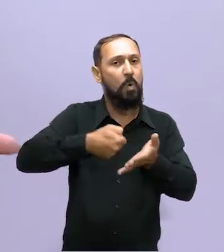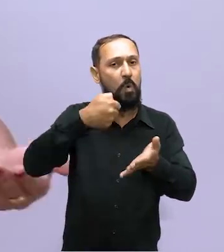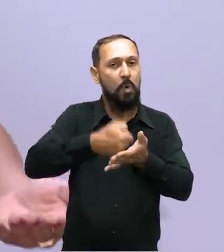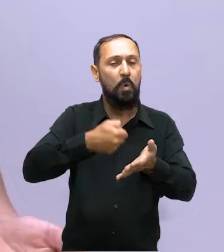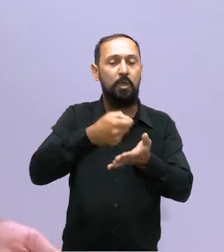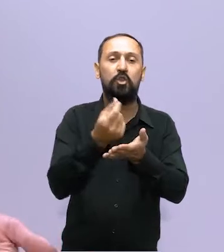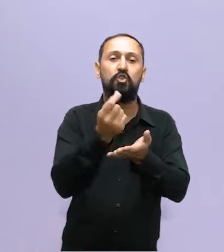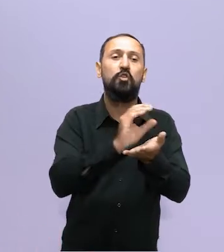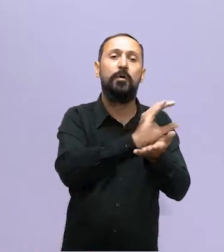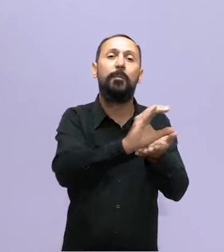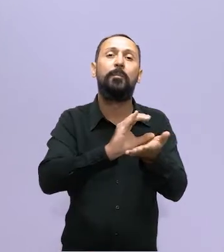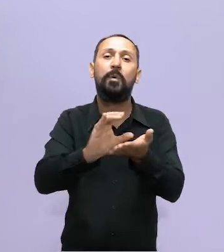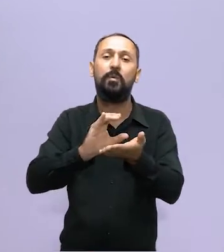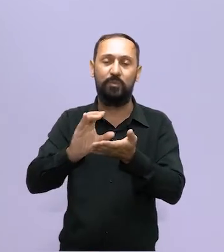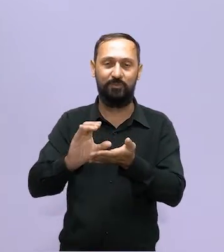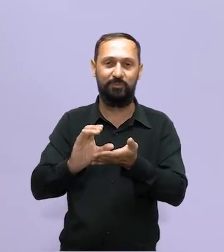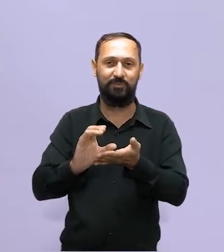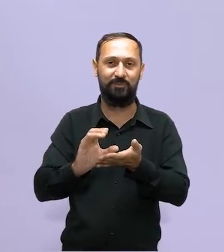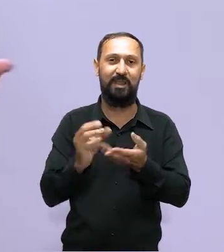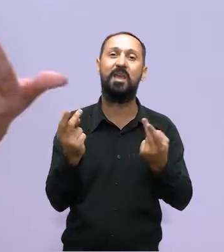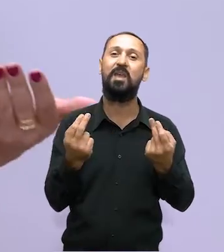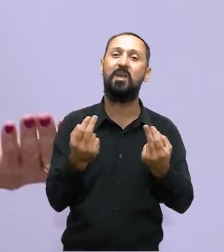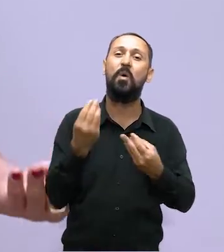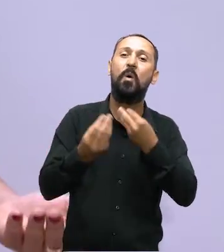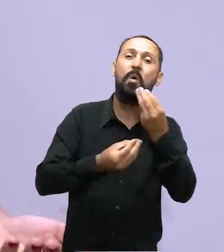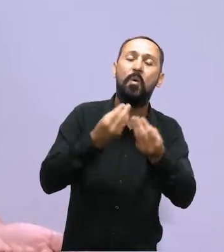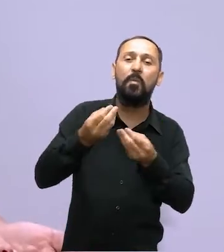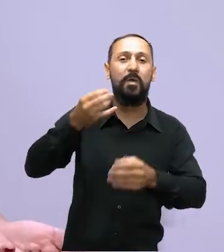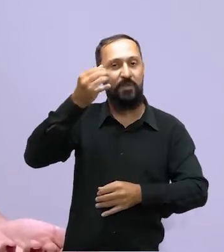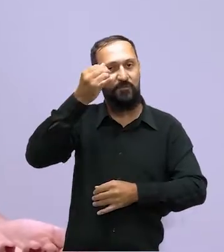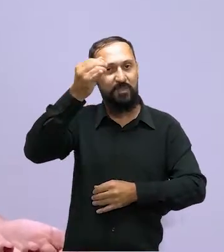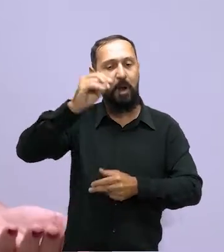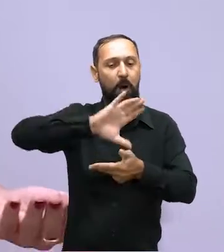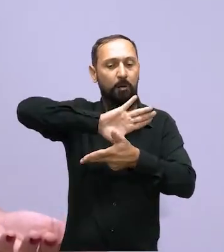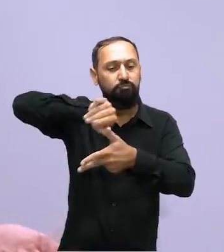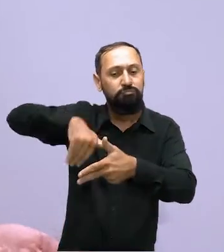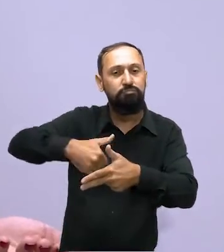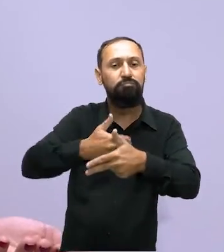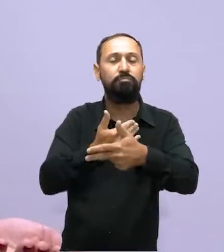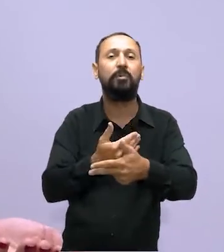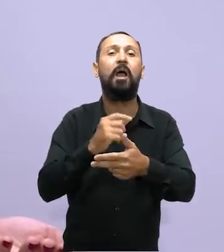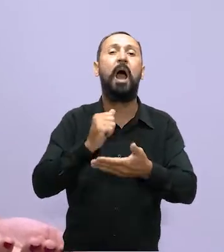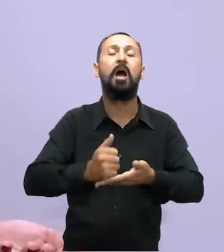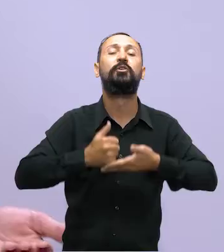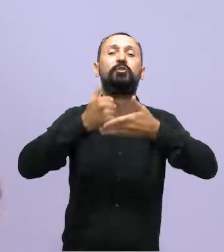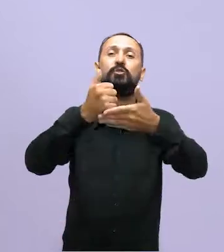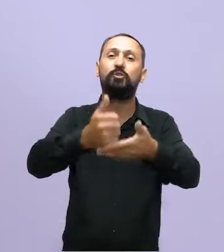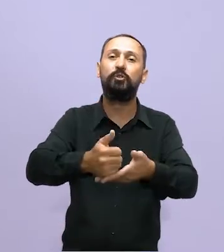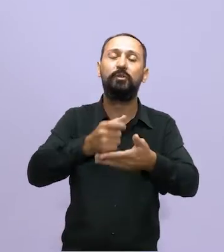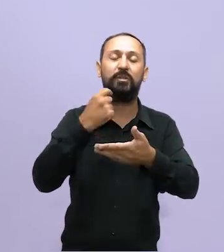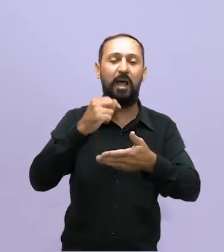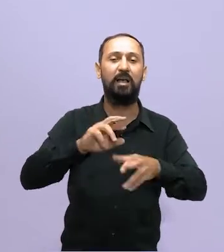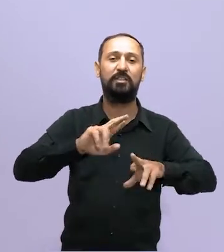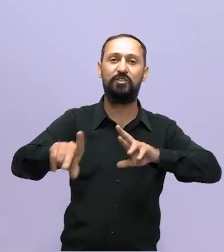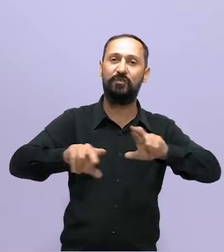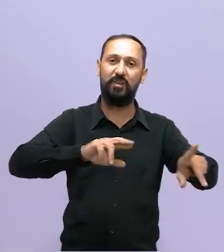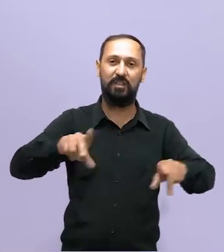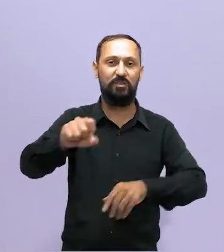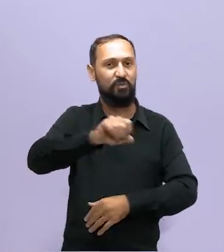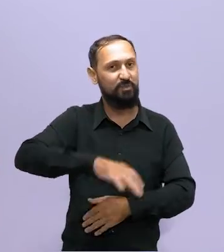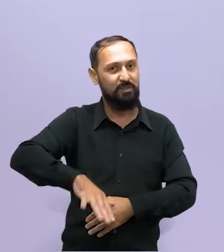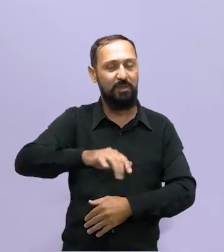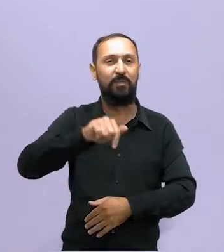e destinados, bem como as formas de combate à sonegação podem ajudar na redução da desigualdade